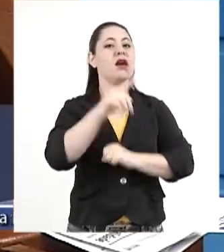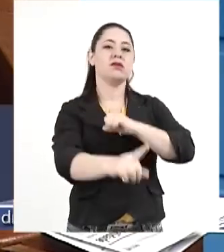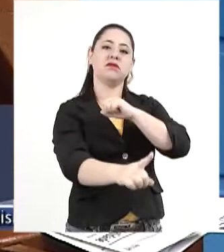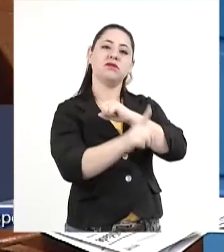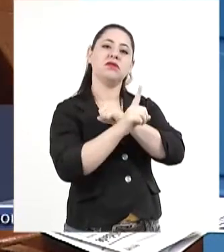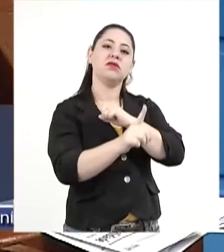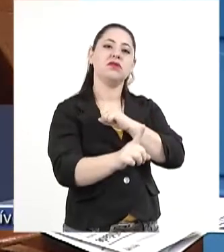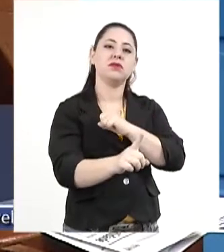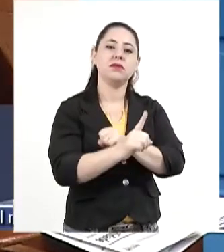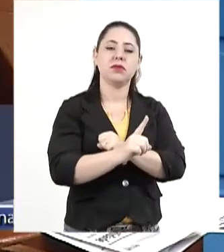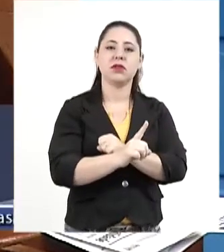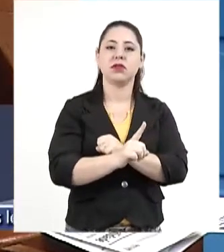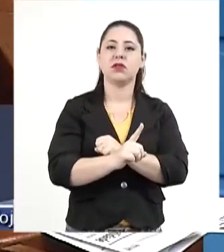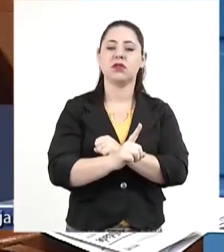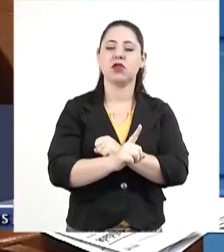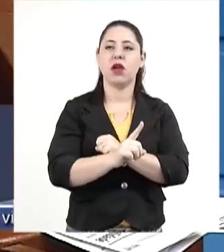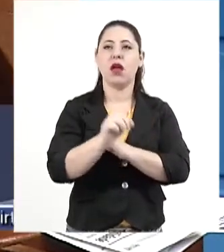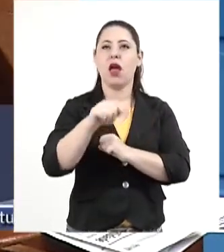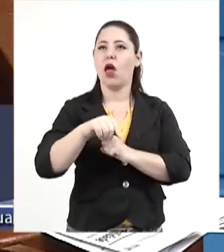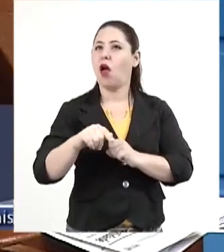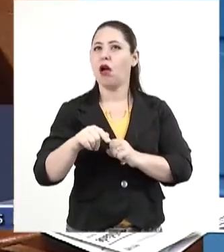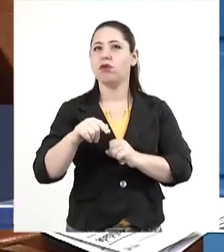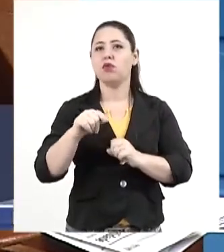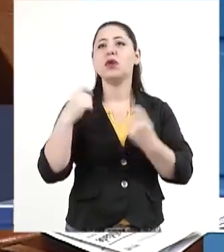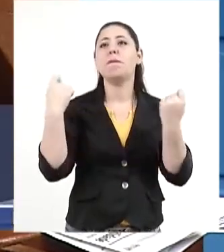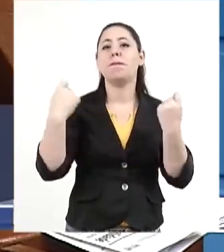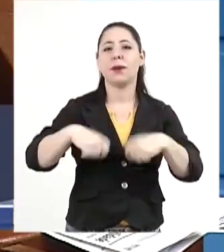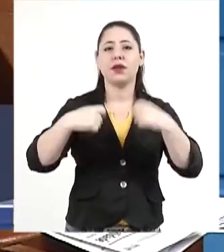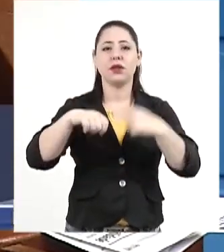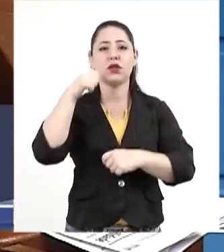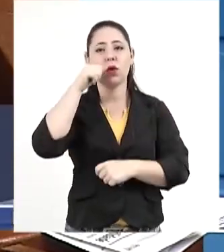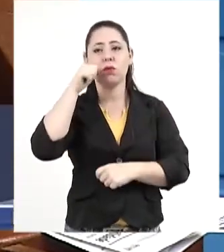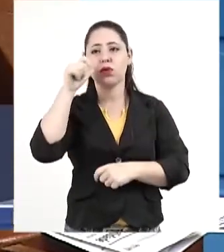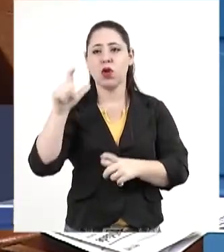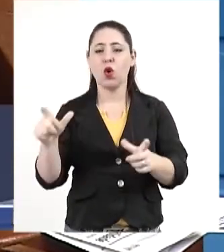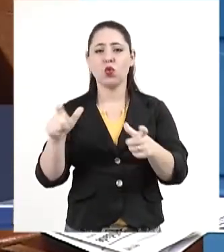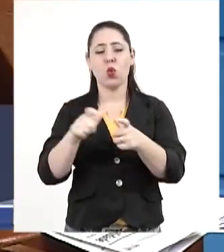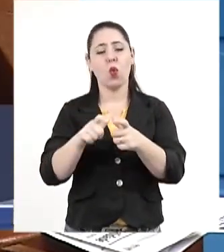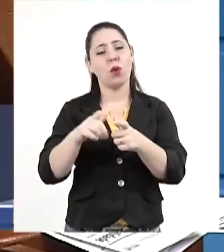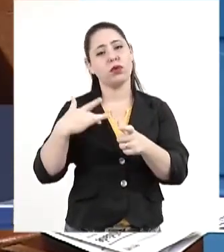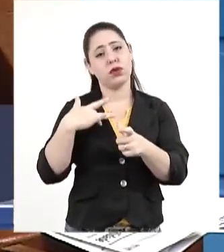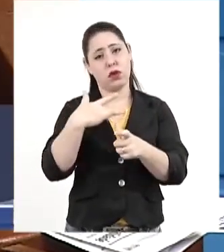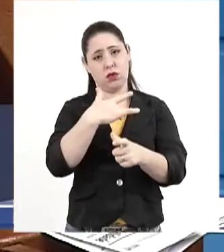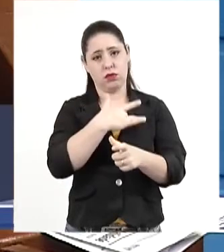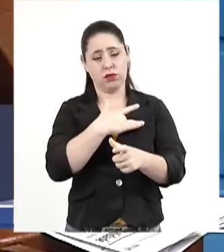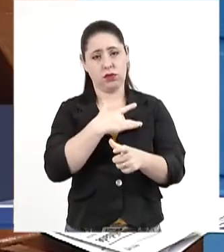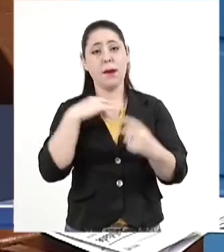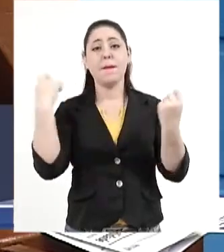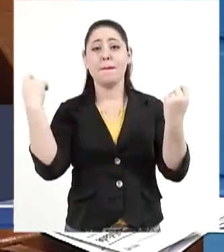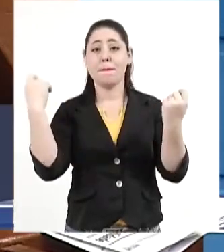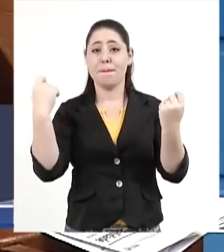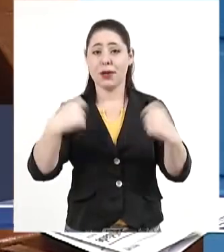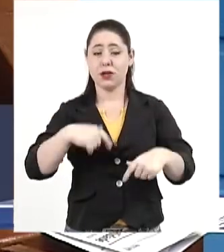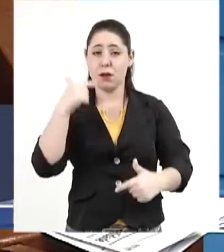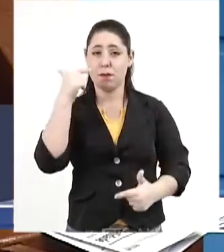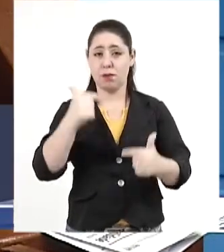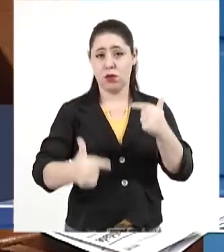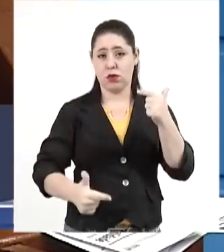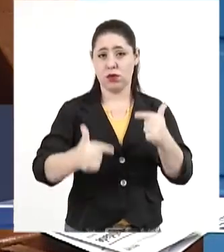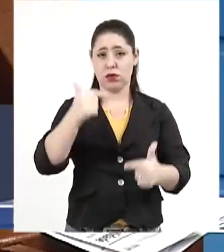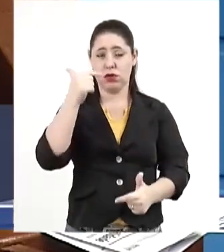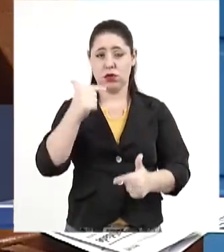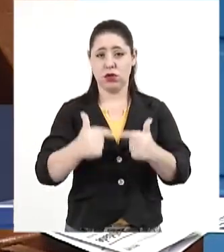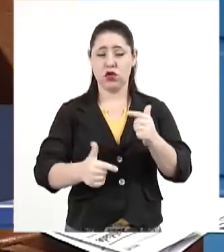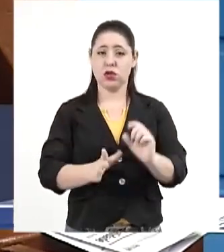atendimento às demandas e às necessidades das mulheres na área da saúde. É preciso haver política